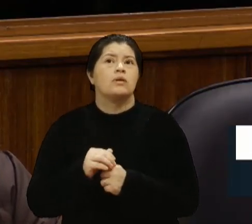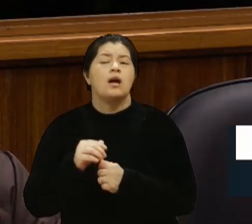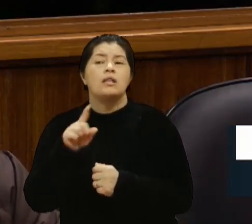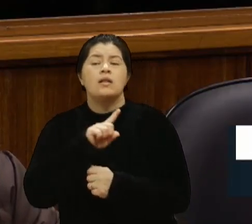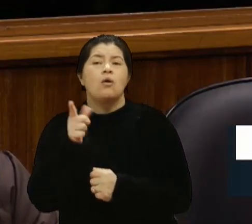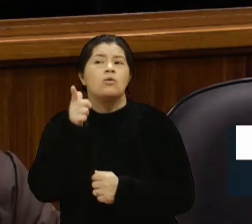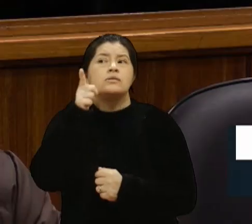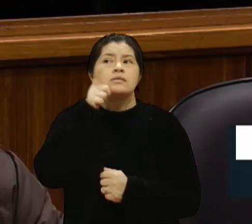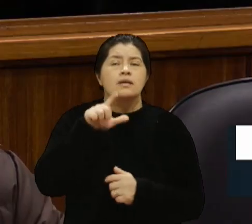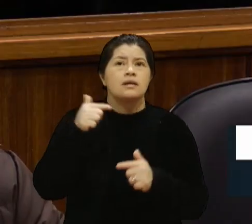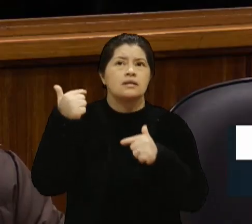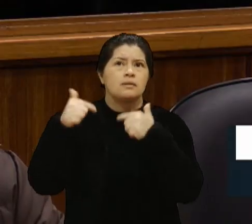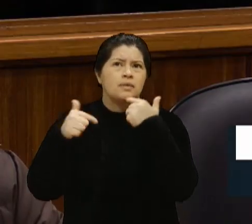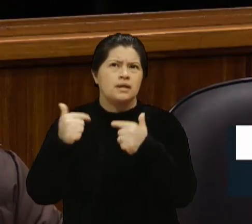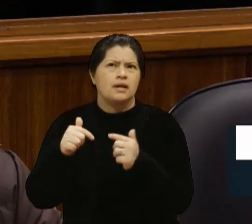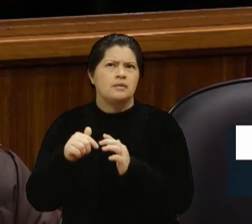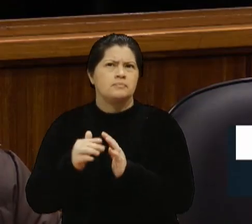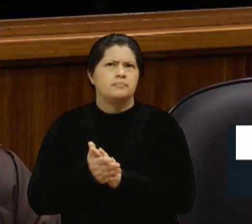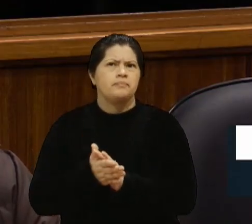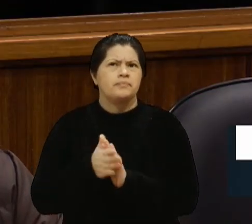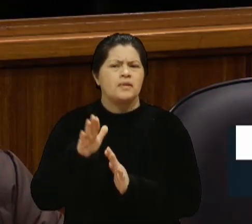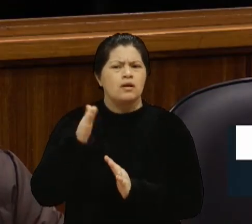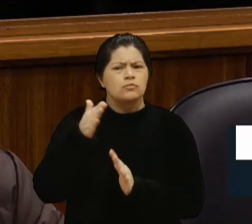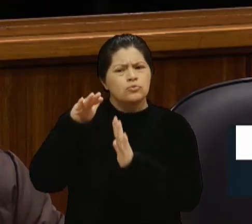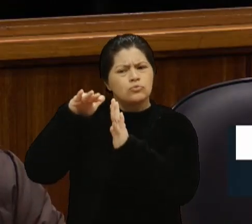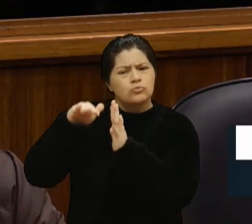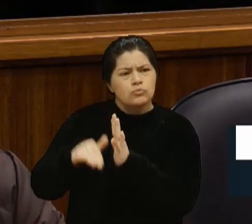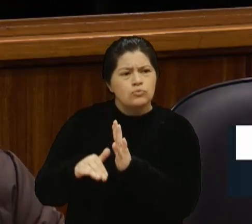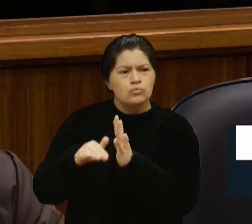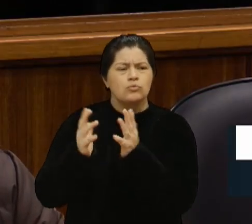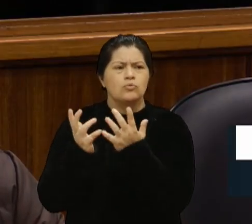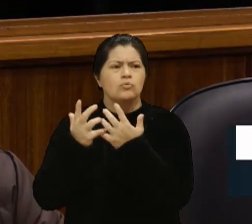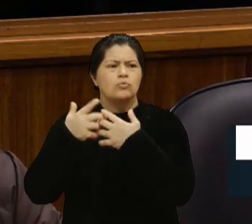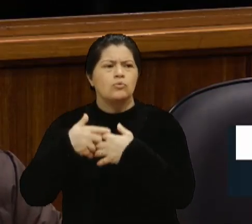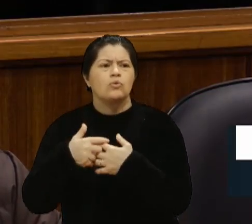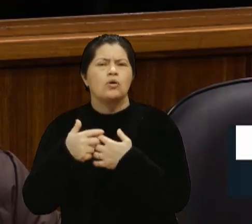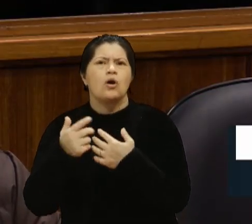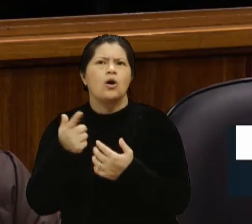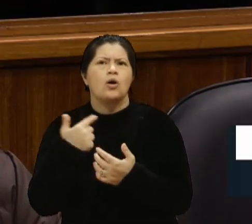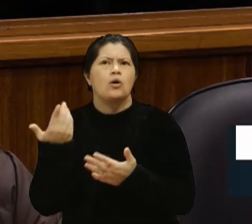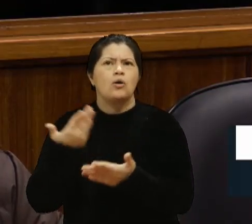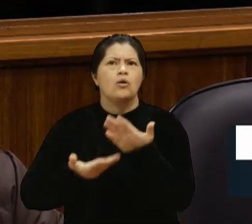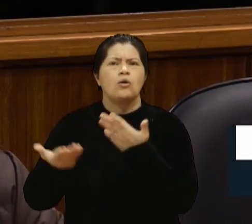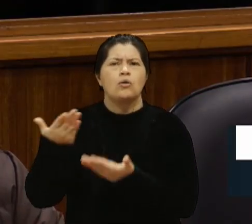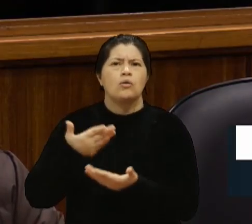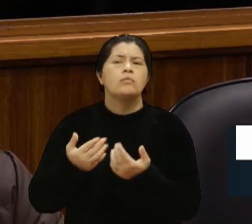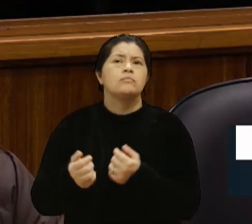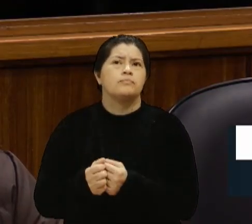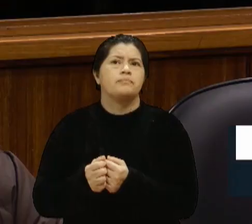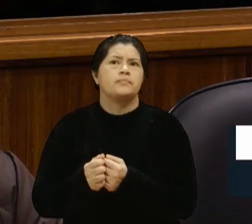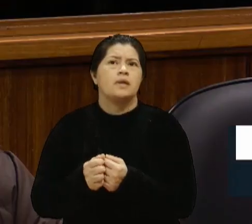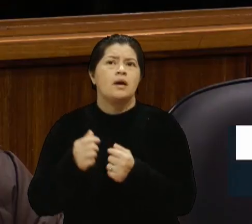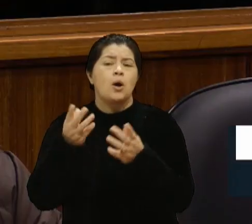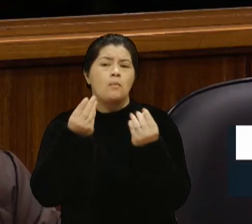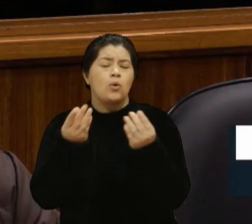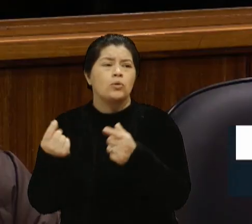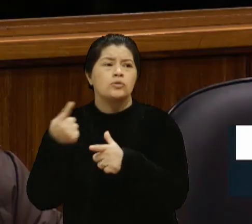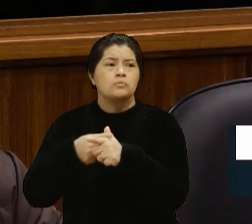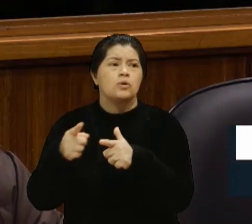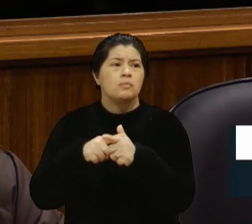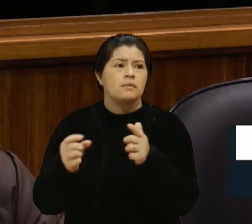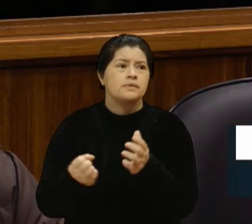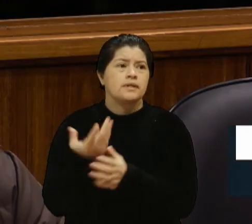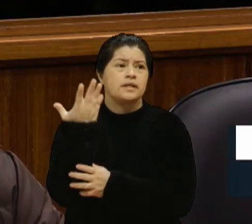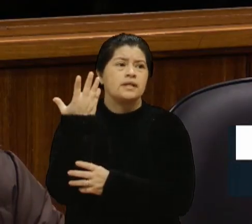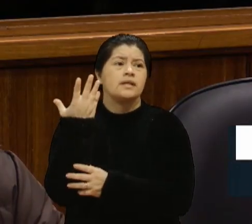trabalhar a média e a baixa complexidade, fazendo com que a gente tenha cronificação de problemas que a gente tem na